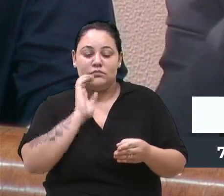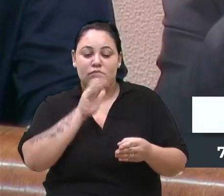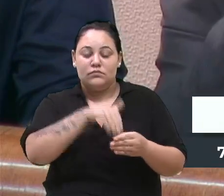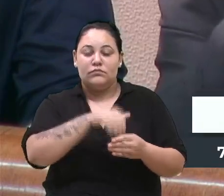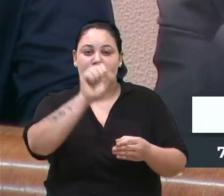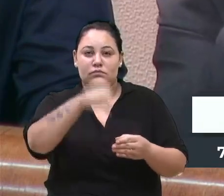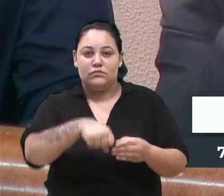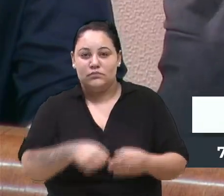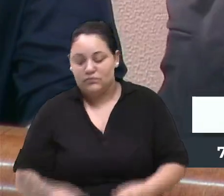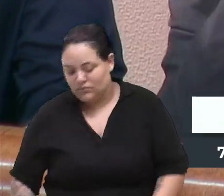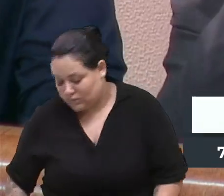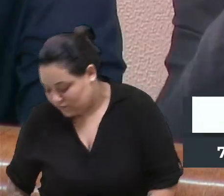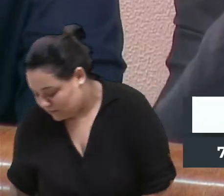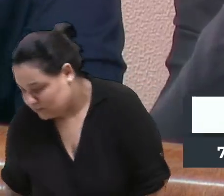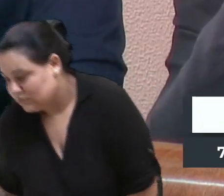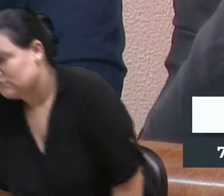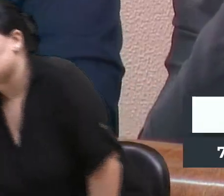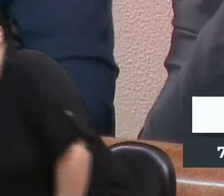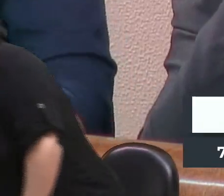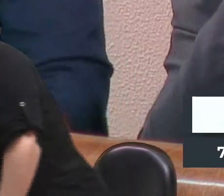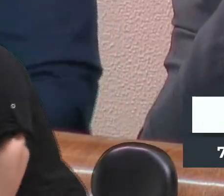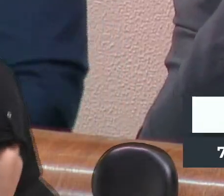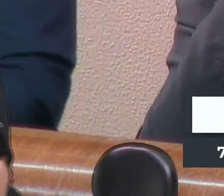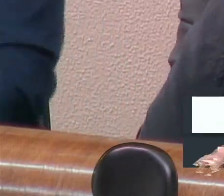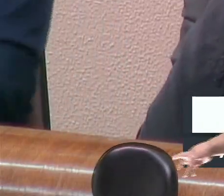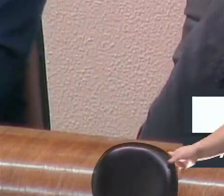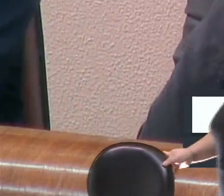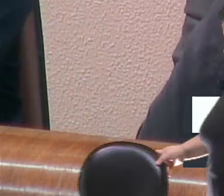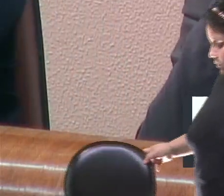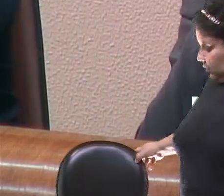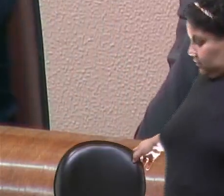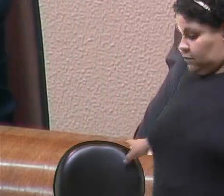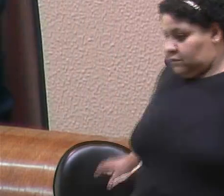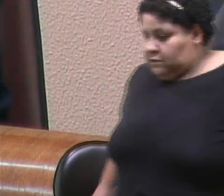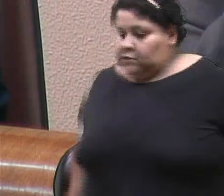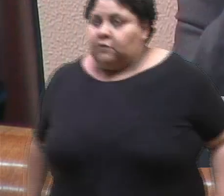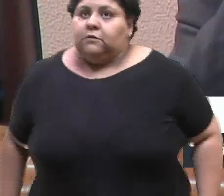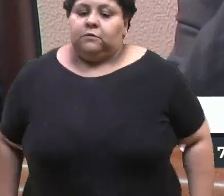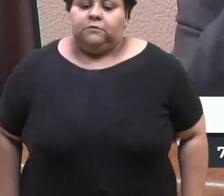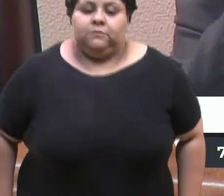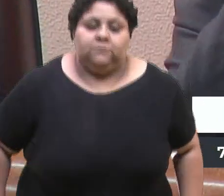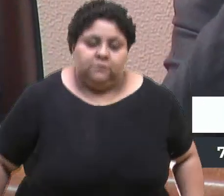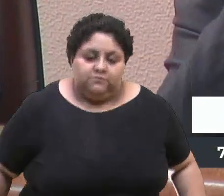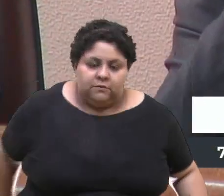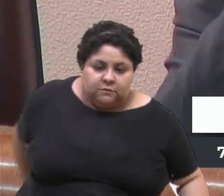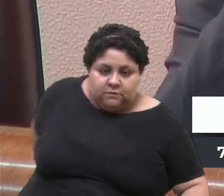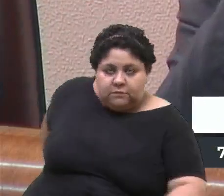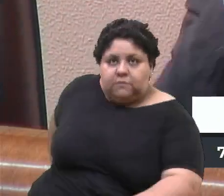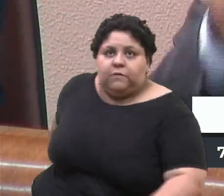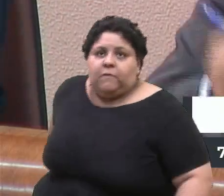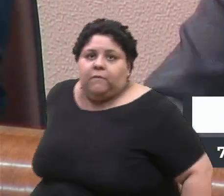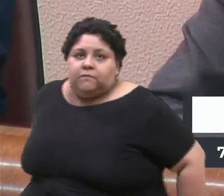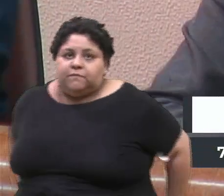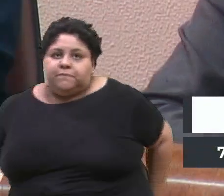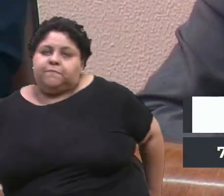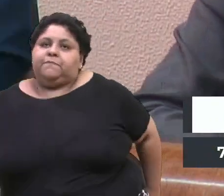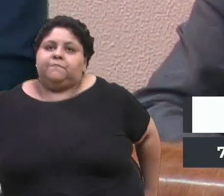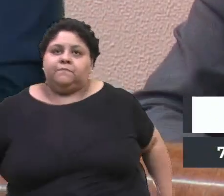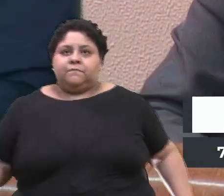vota sim velocino favorável Presidente